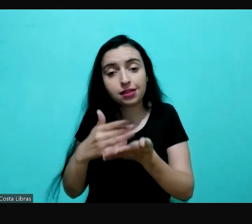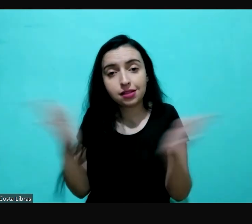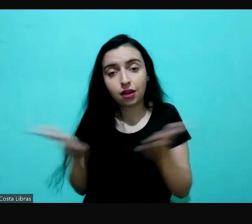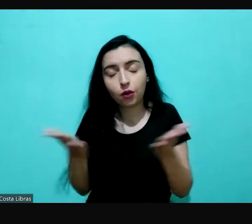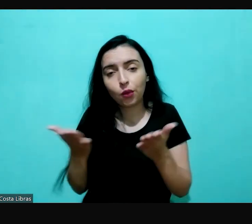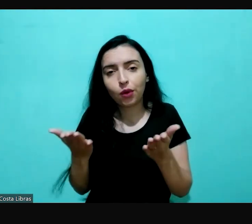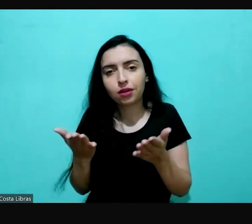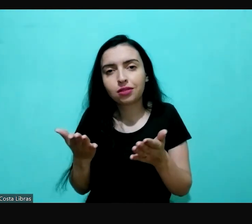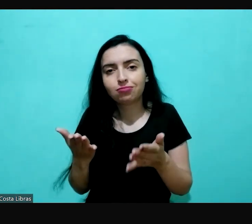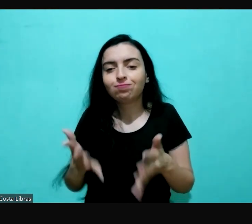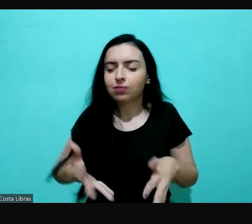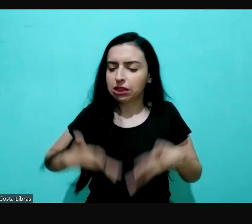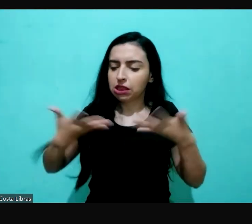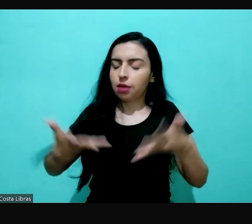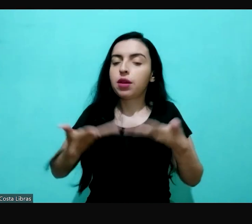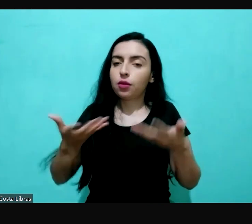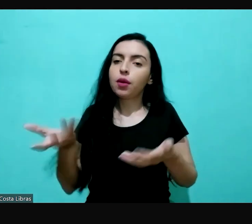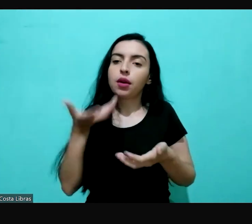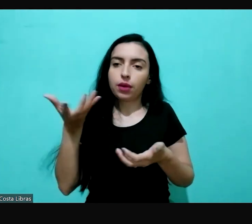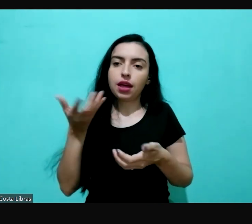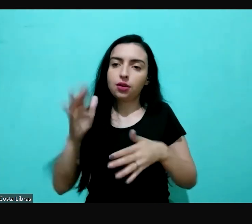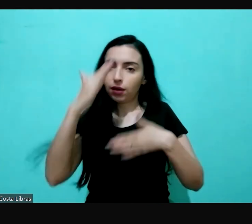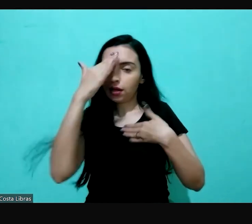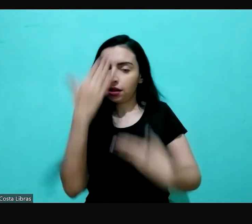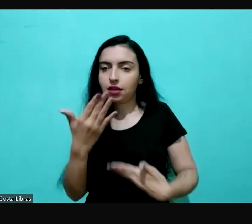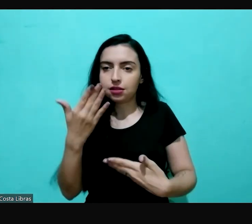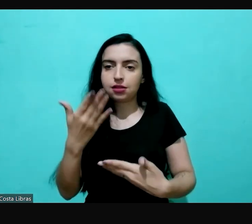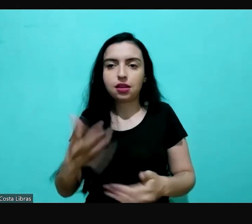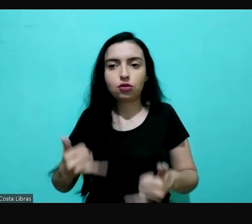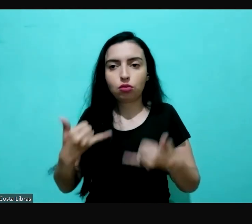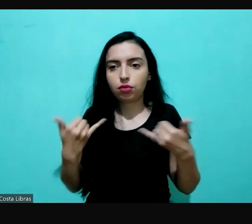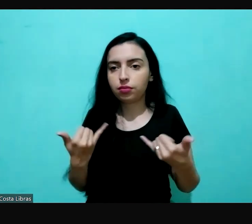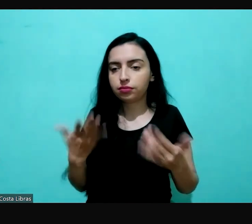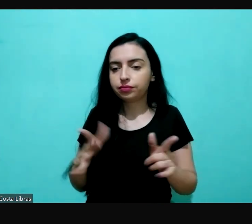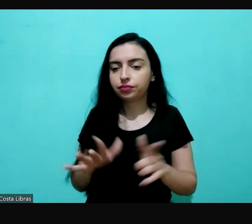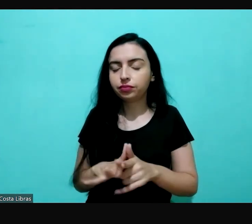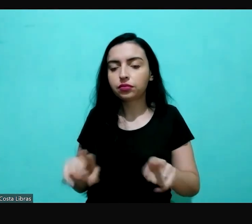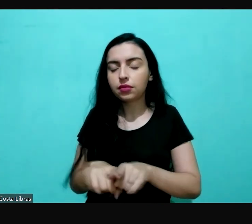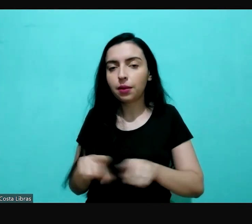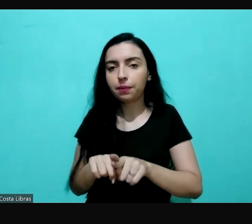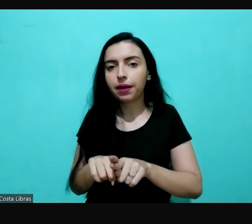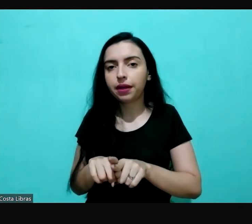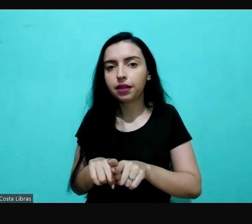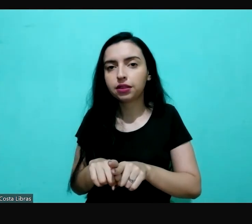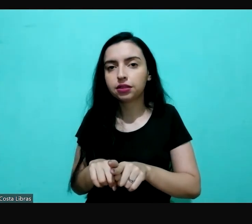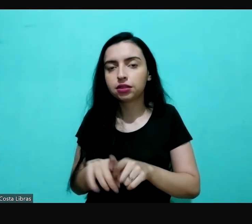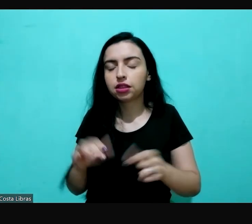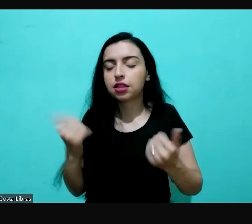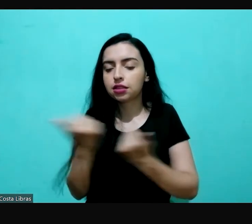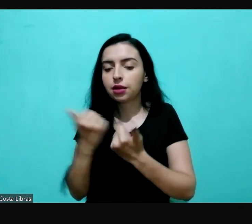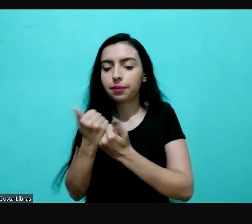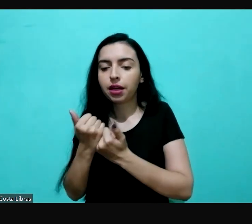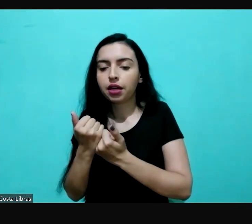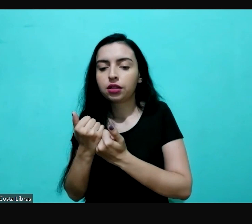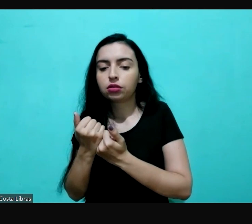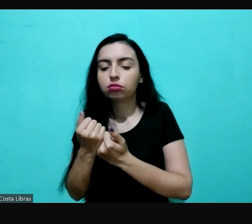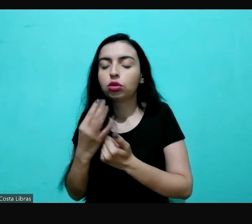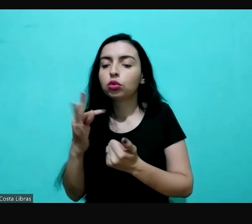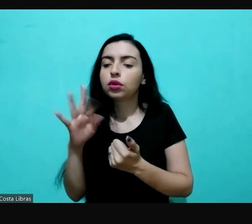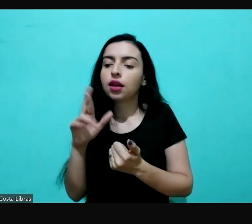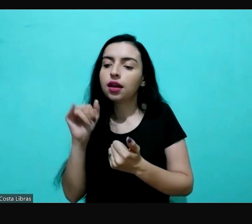um estímulo, por isso eu quero agradecer essa oportunidade e agradecer também essa parceria do tribunal, né,